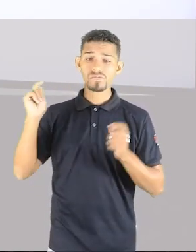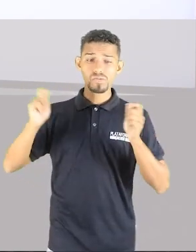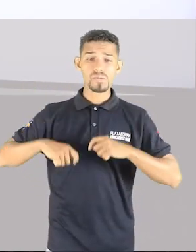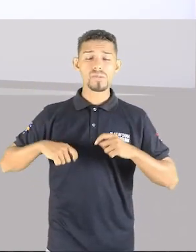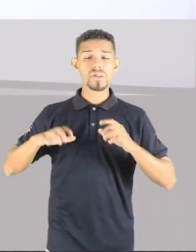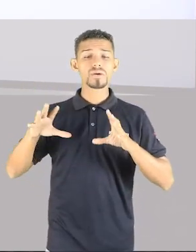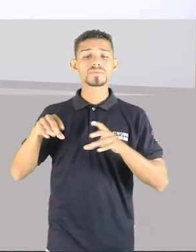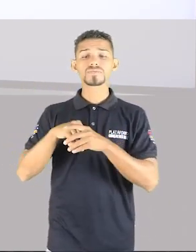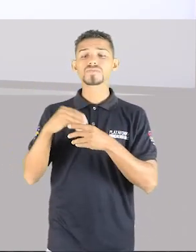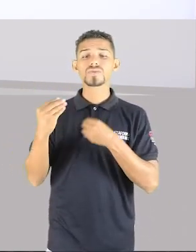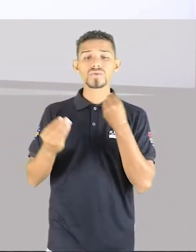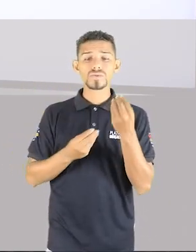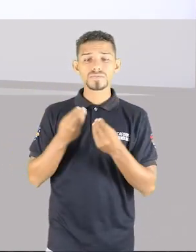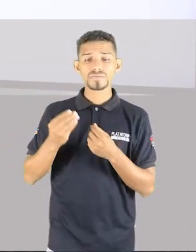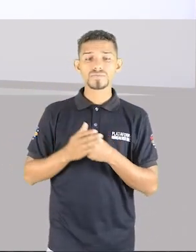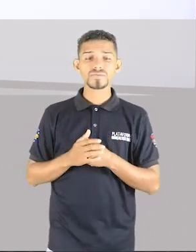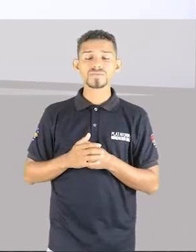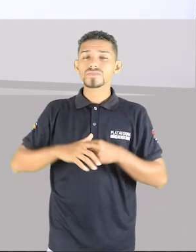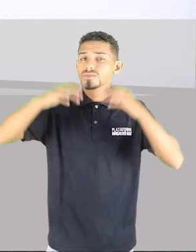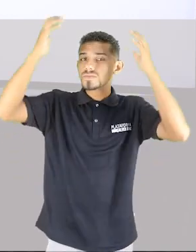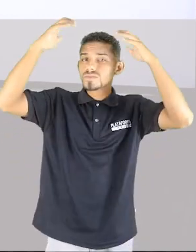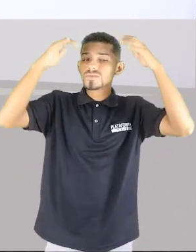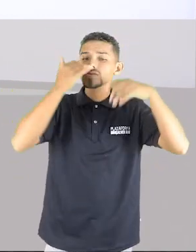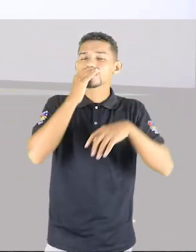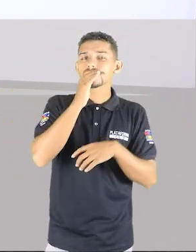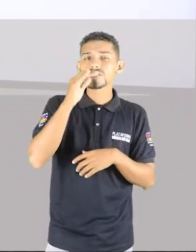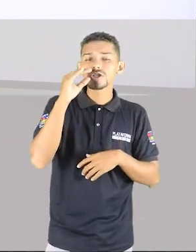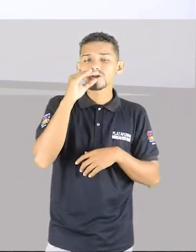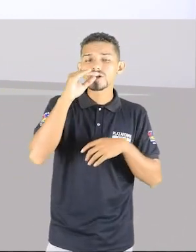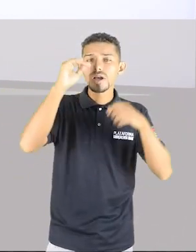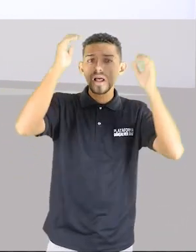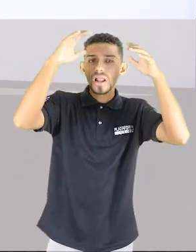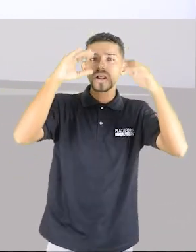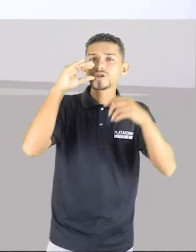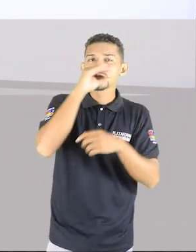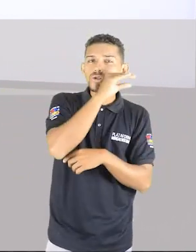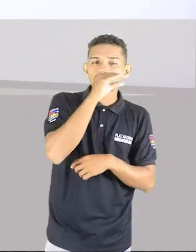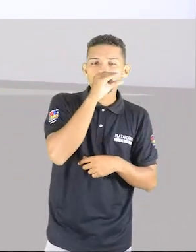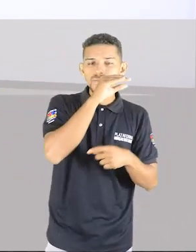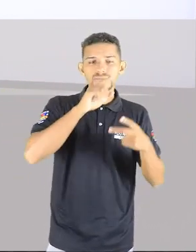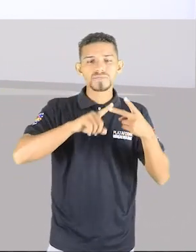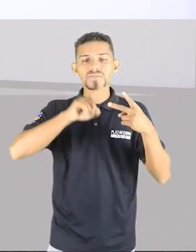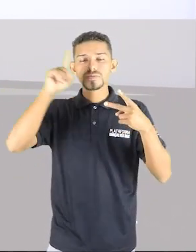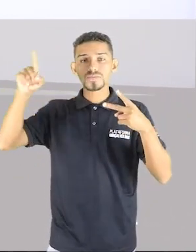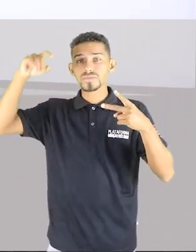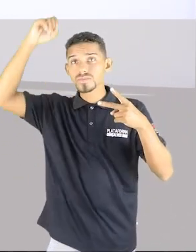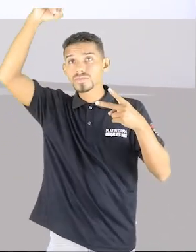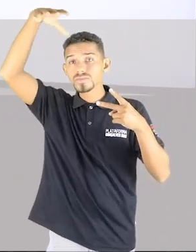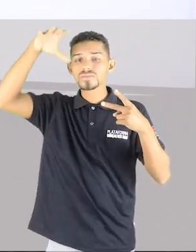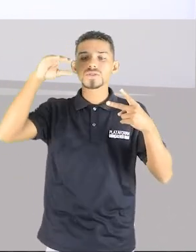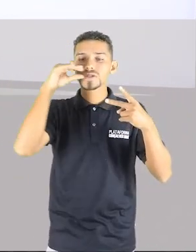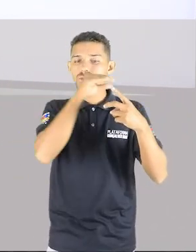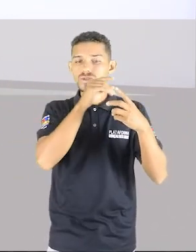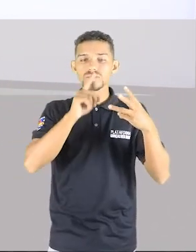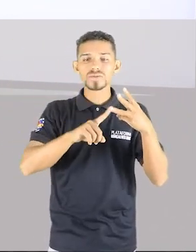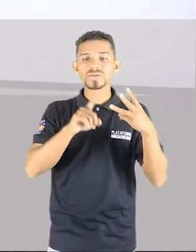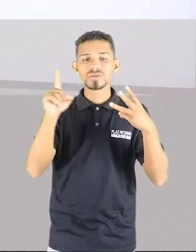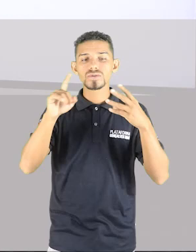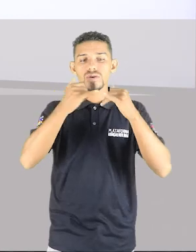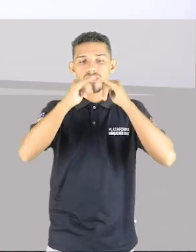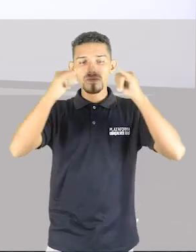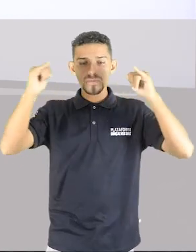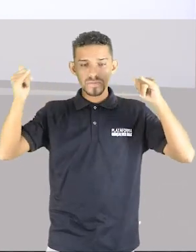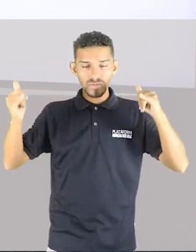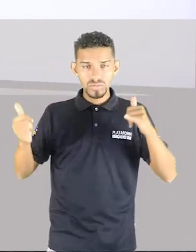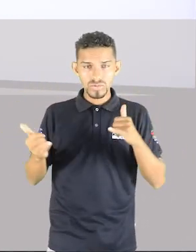podem ser considerados como que que chuveiro elétrico faz esquenta o que que lâmpada encandecente faz esquenta o que que fio